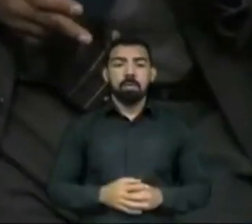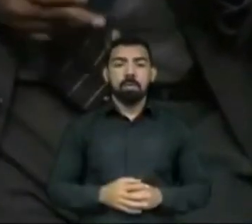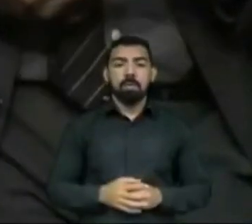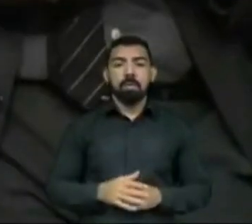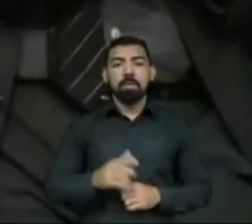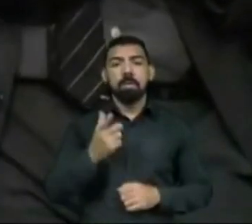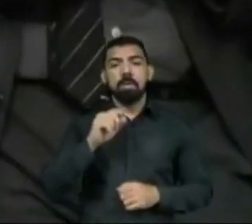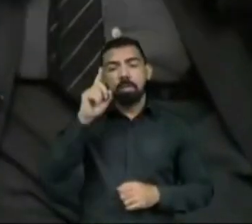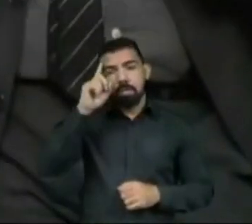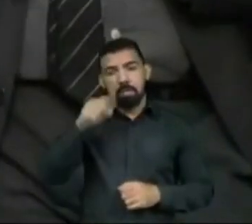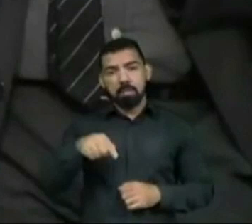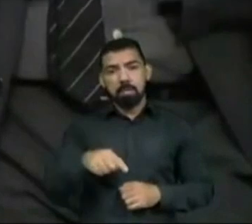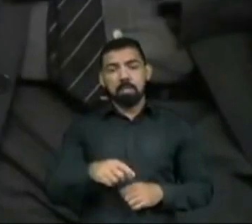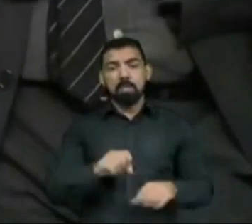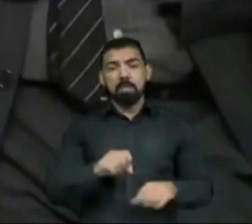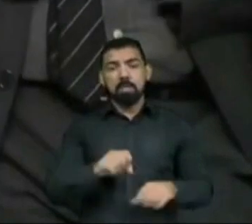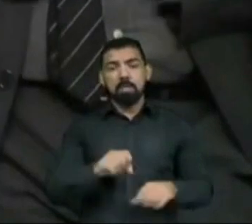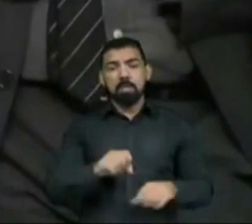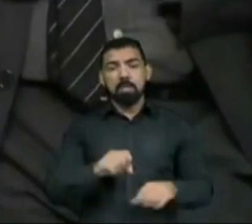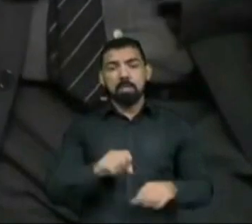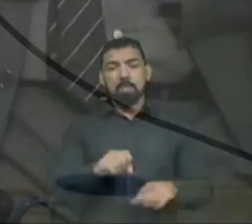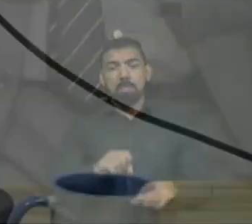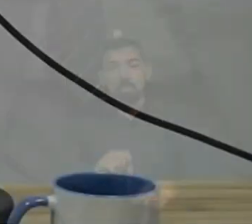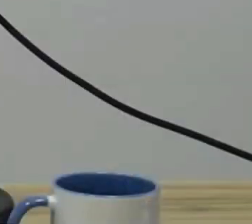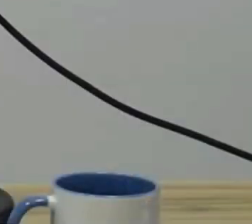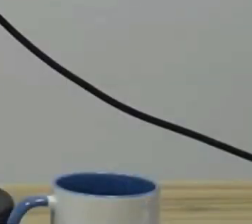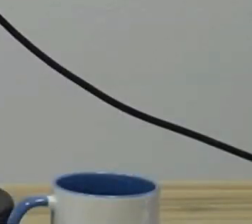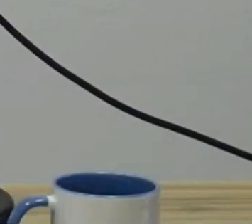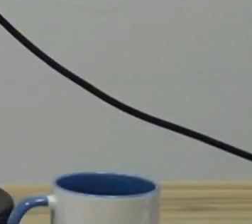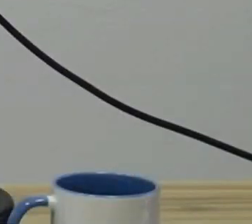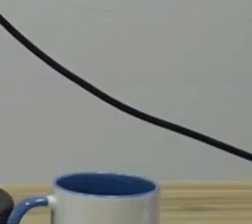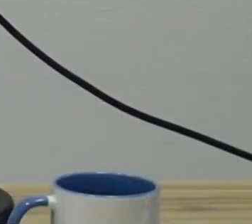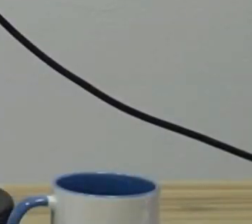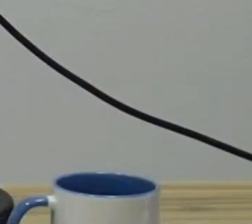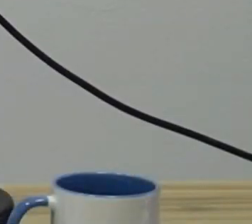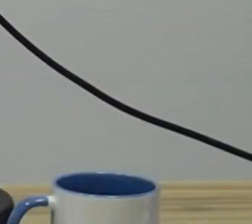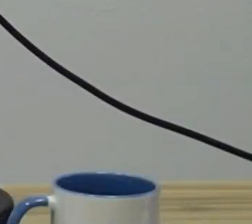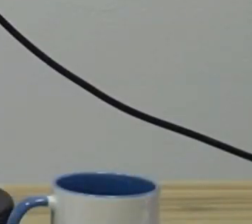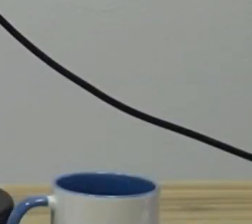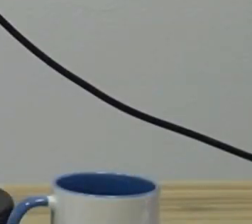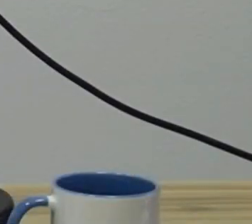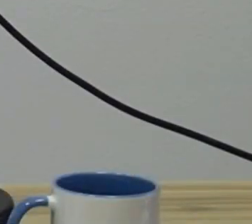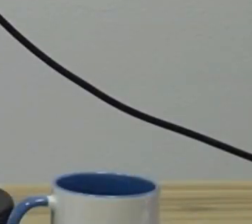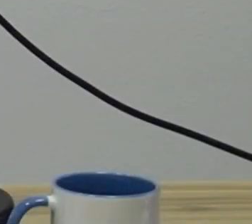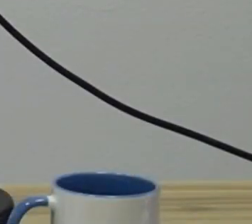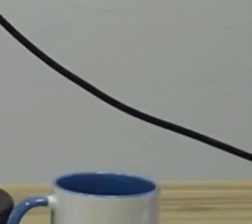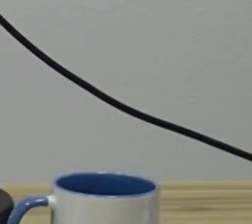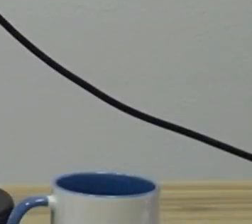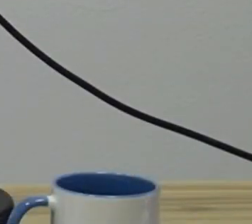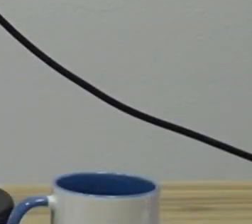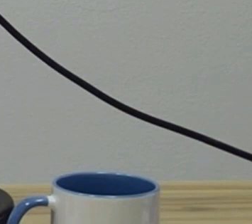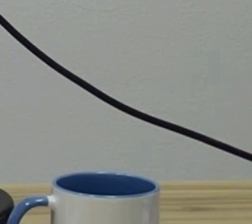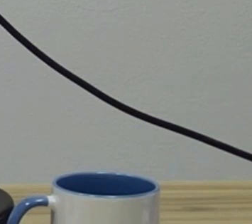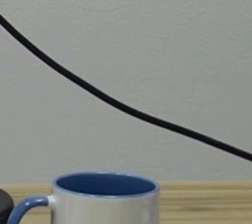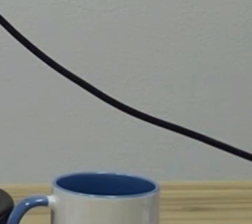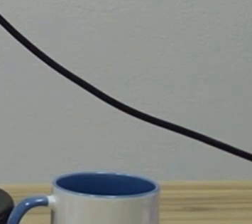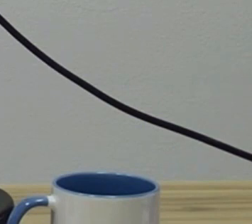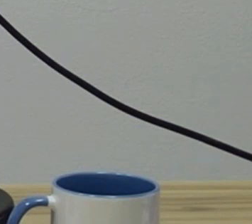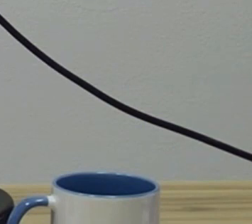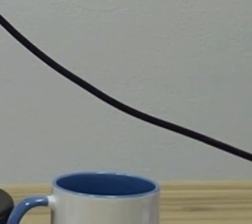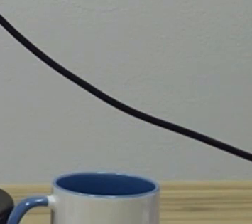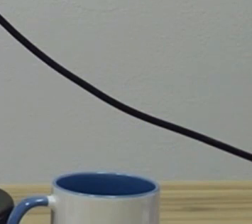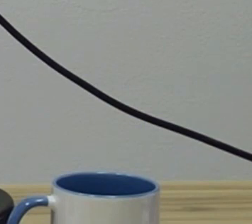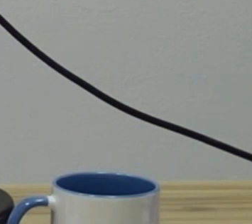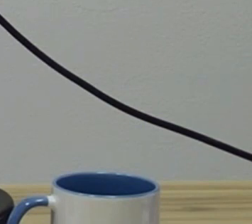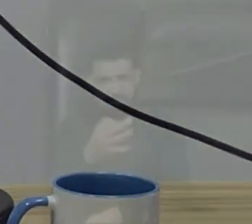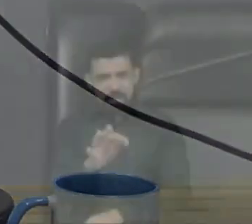mandou assassinar Celso Daniel? Muito bem. Depois aí foi o deputado de Assis.